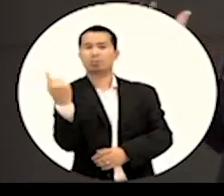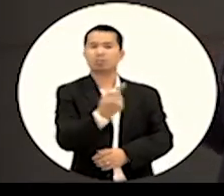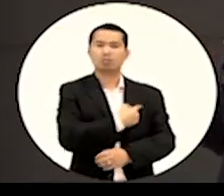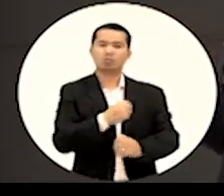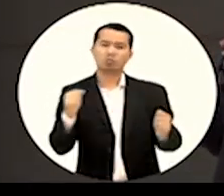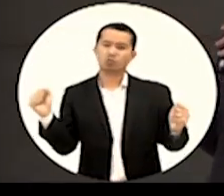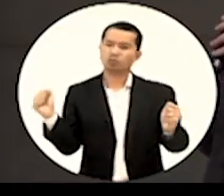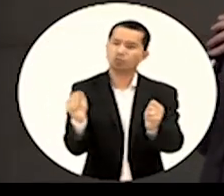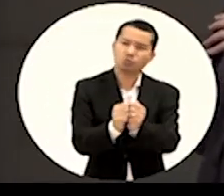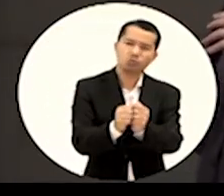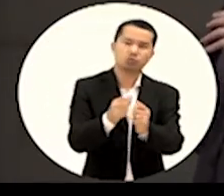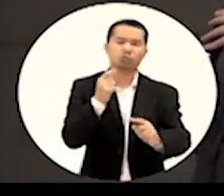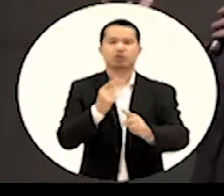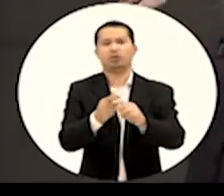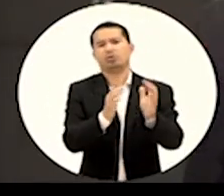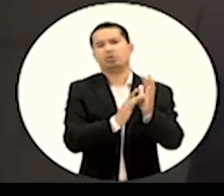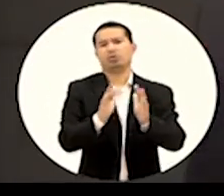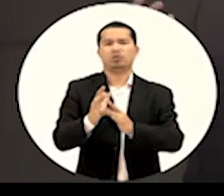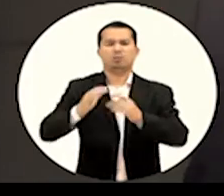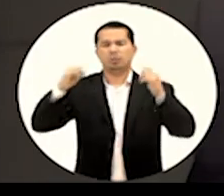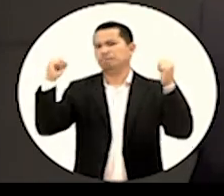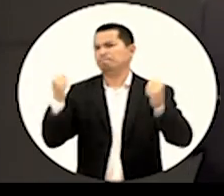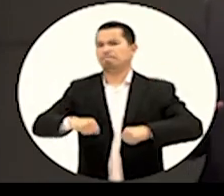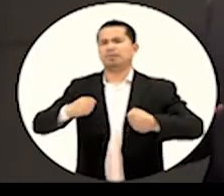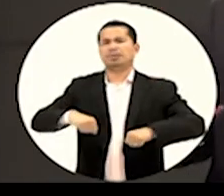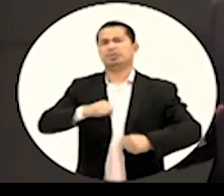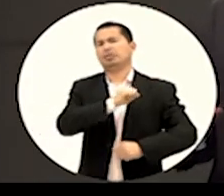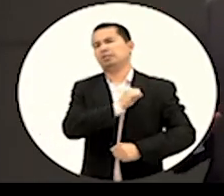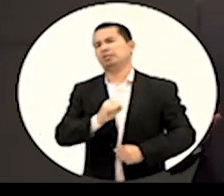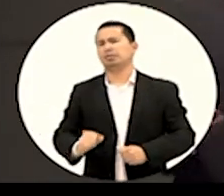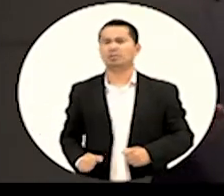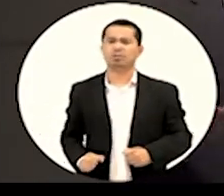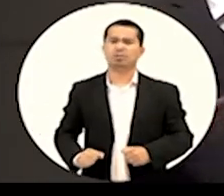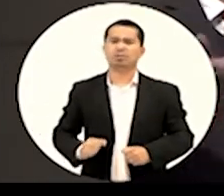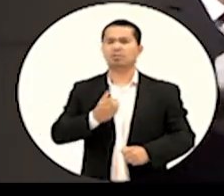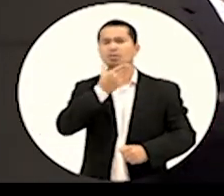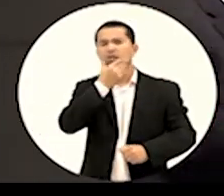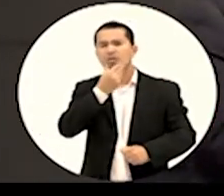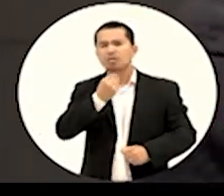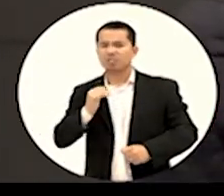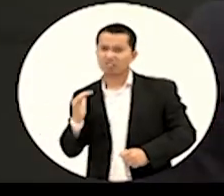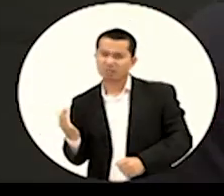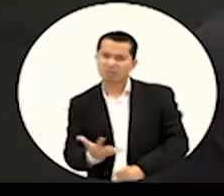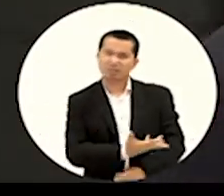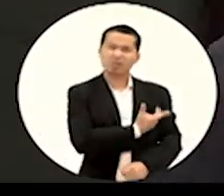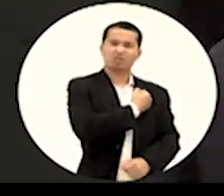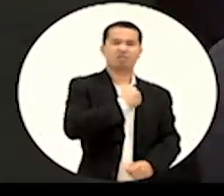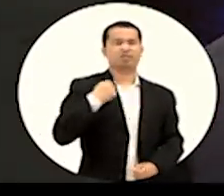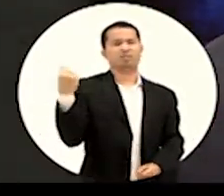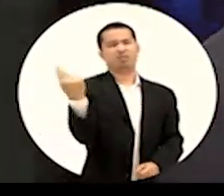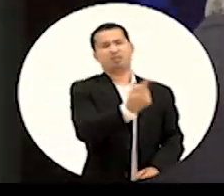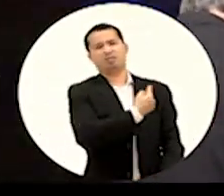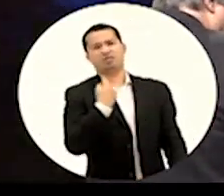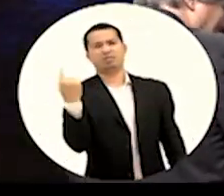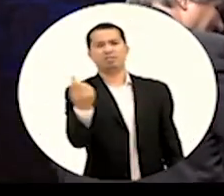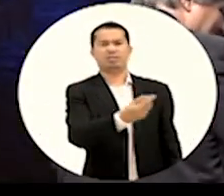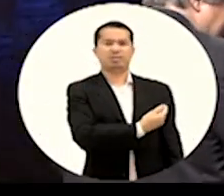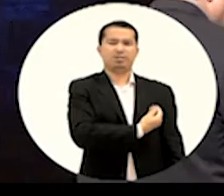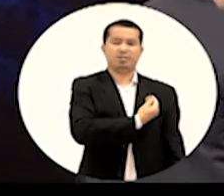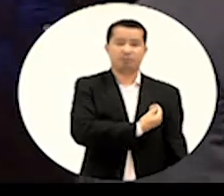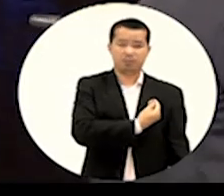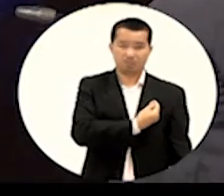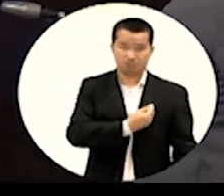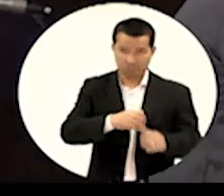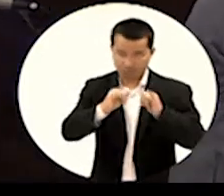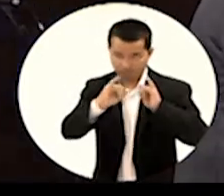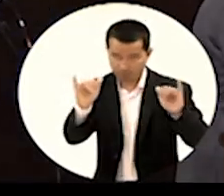duas dimensões da grandeza do nosso Senhor. Ele precisa ser o Senhor e precisa ser o Salvador da